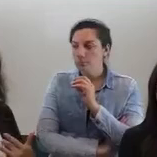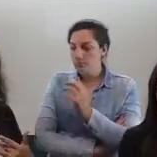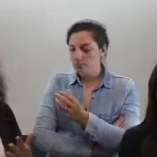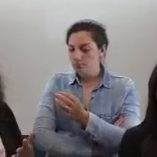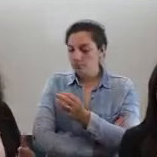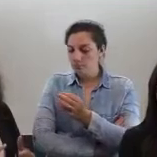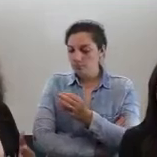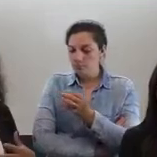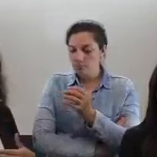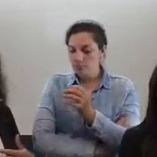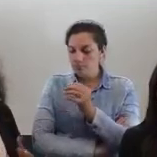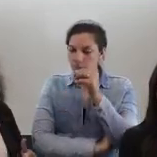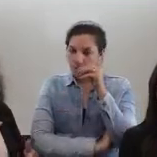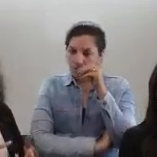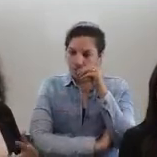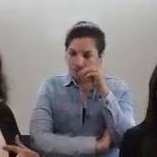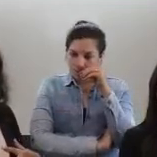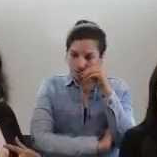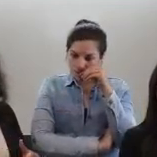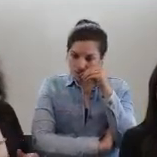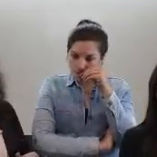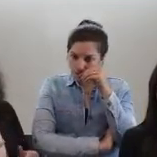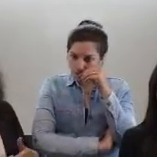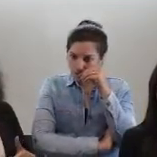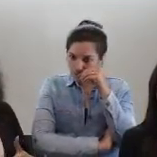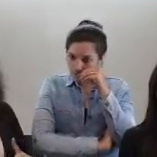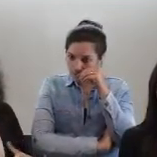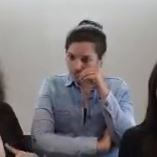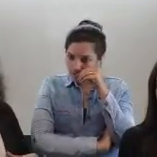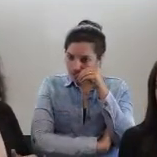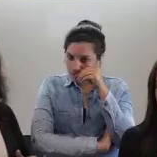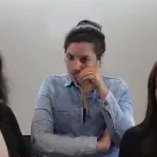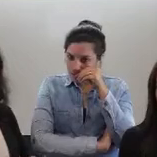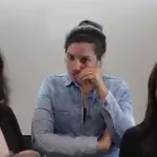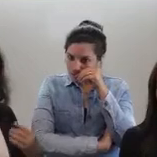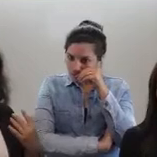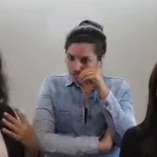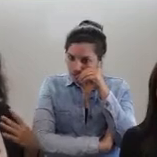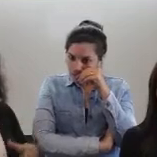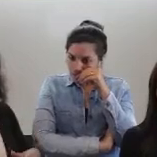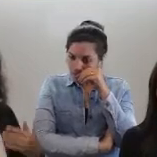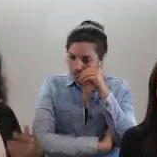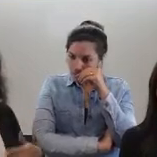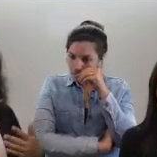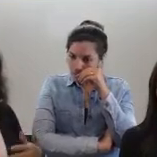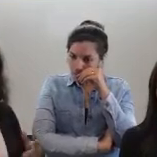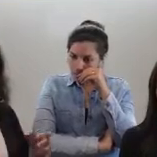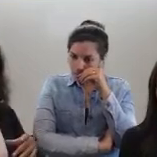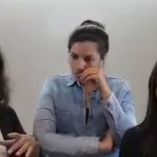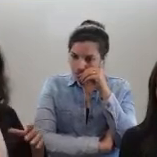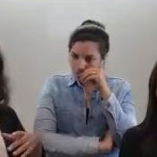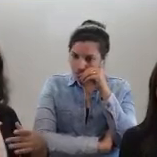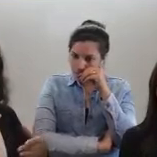trabalhos acadêmicos, de referência, de citação, de resumo, numeração progressiva. Tem várias outras normas